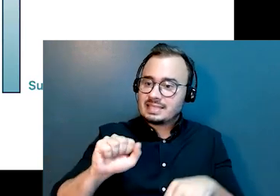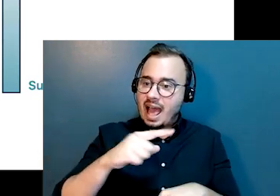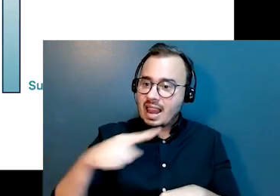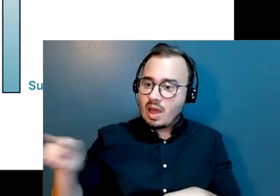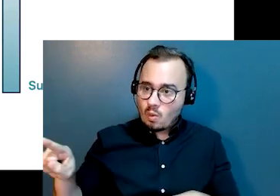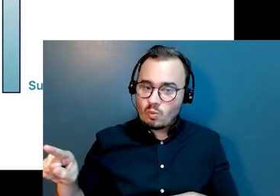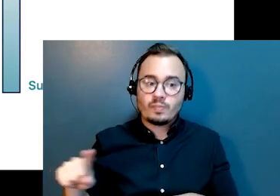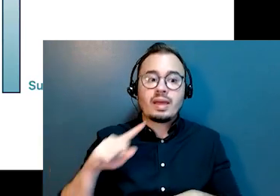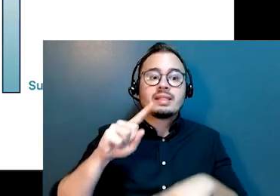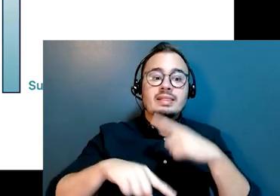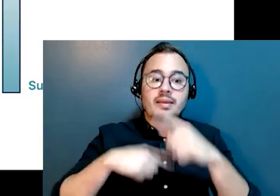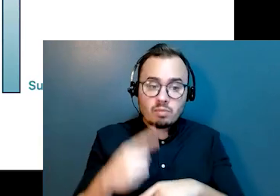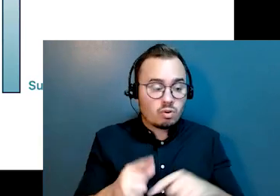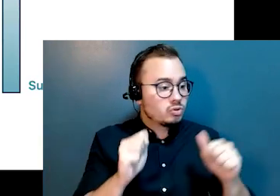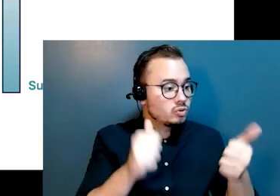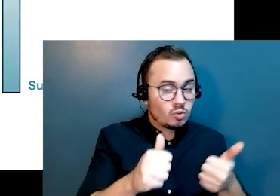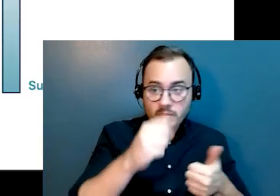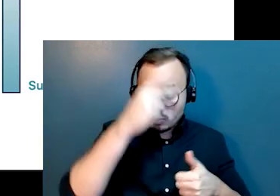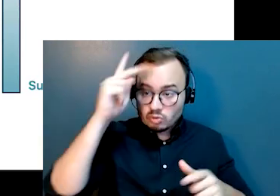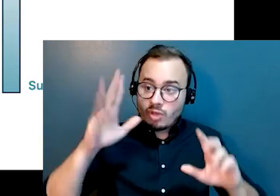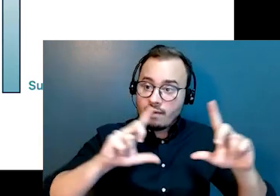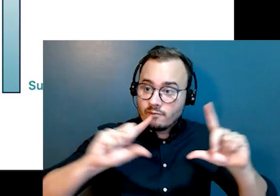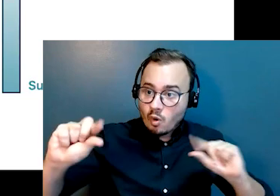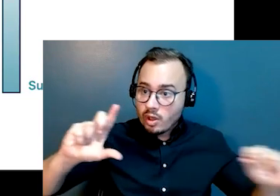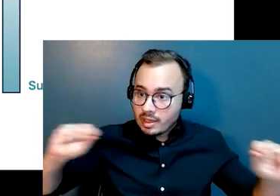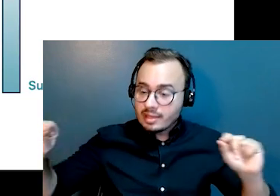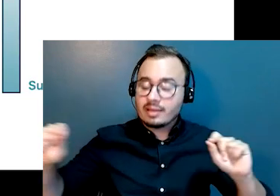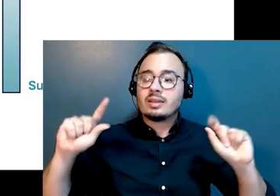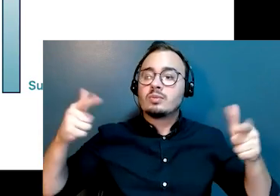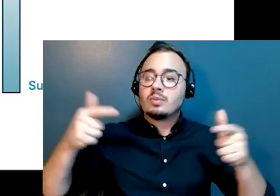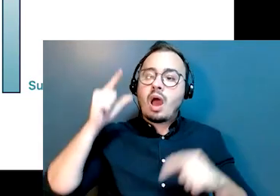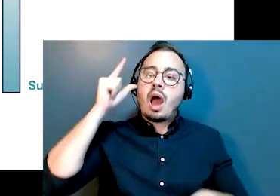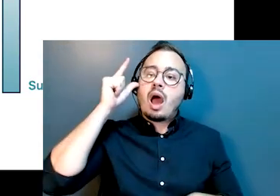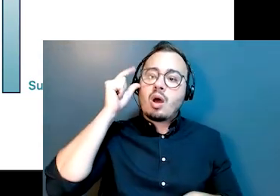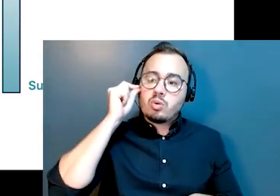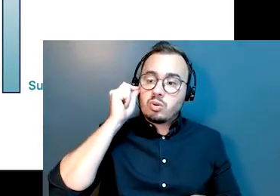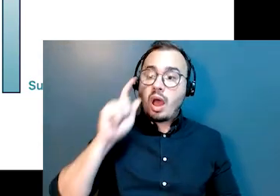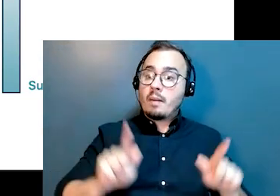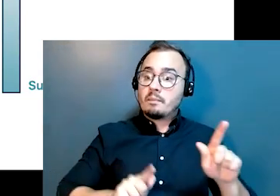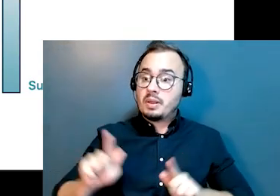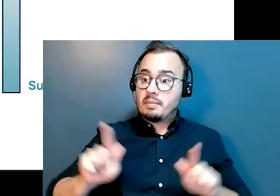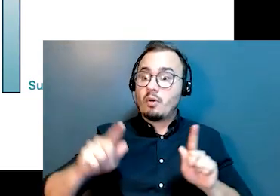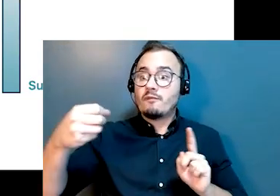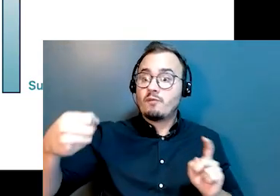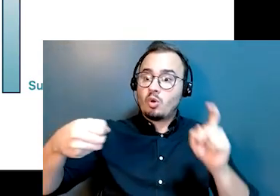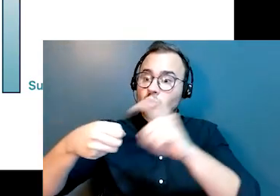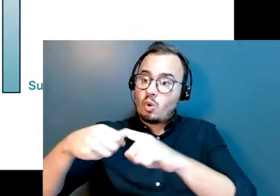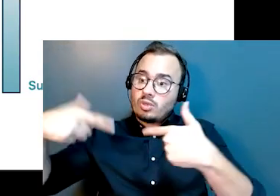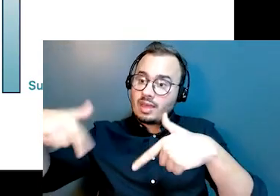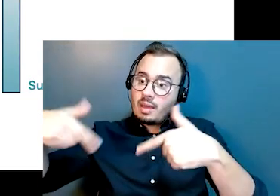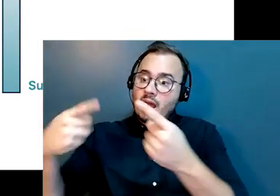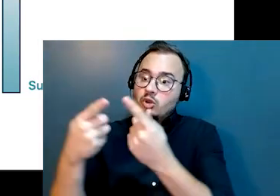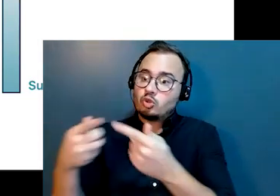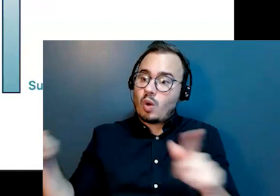ele voltou para a função original dele, que era na churrasqueira. Por que eu trago isso? Porque essa mobilidade